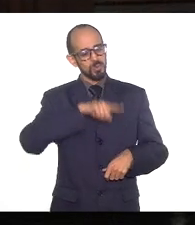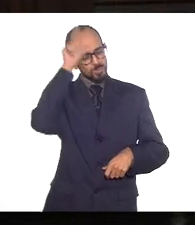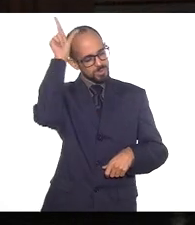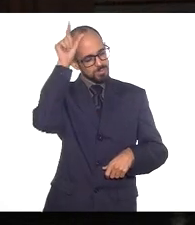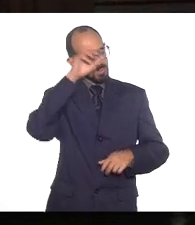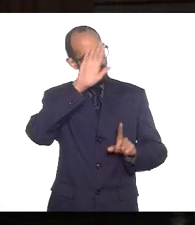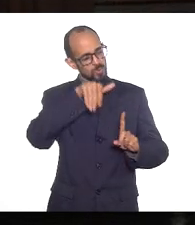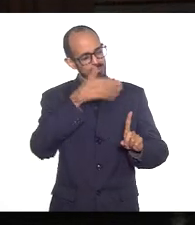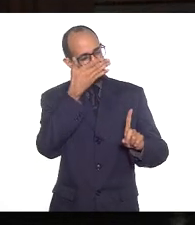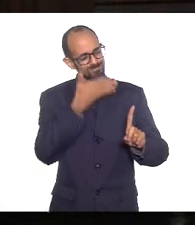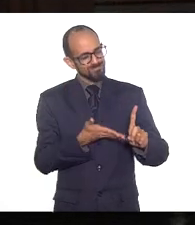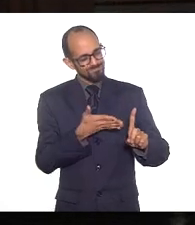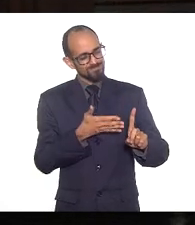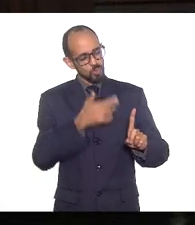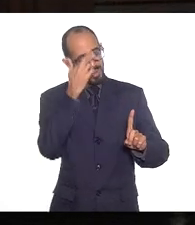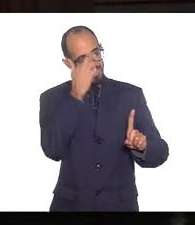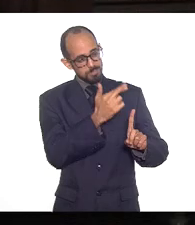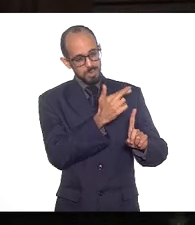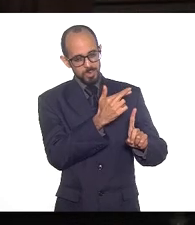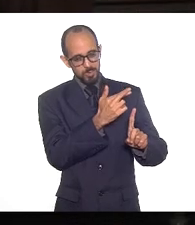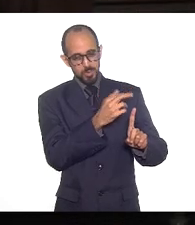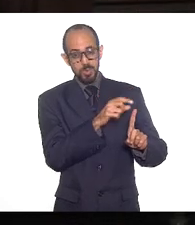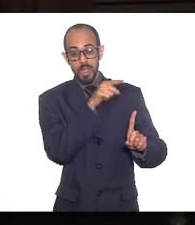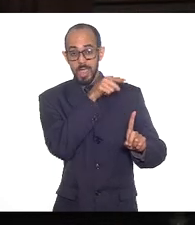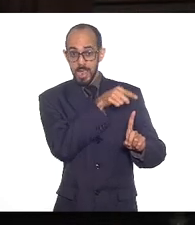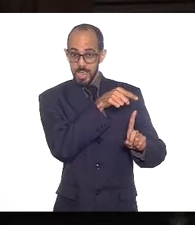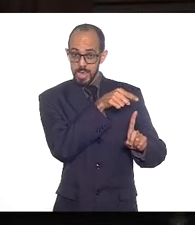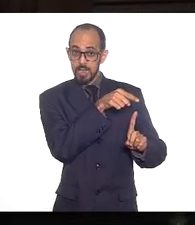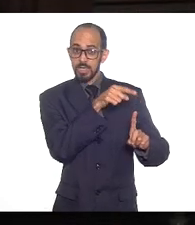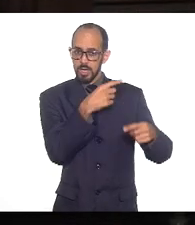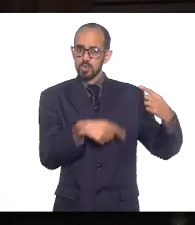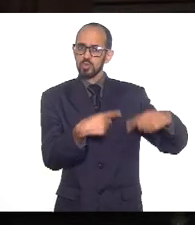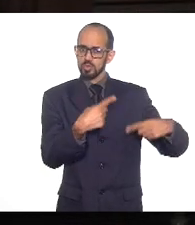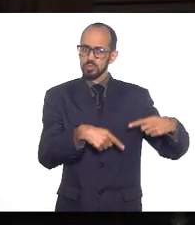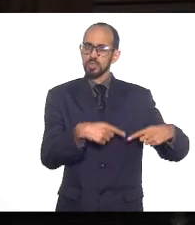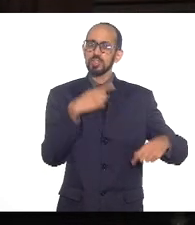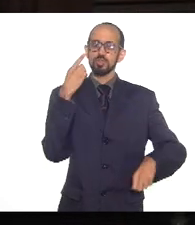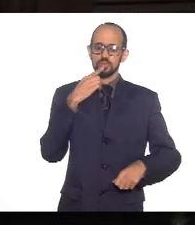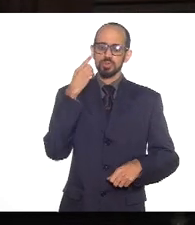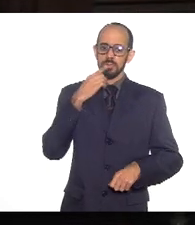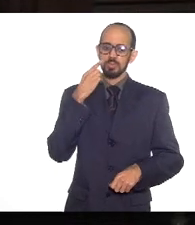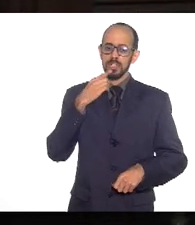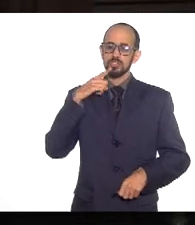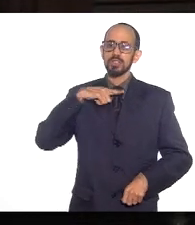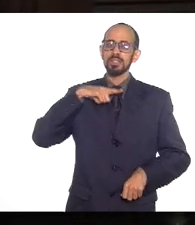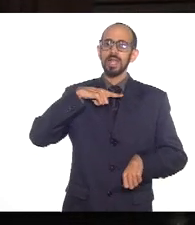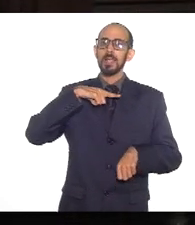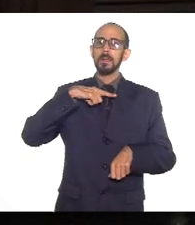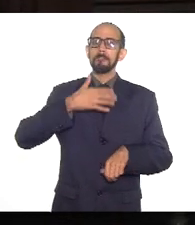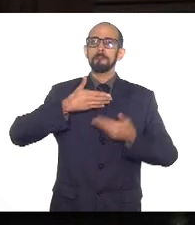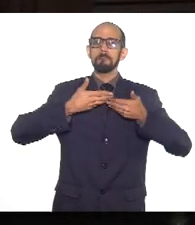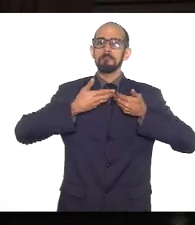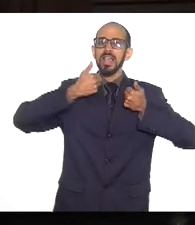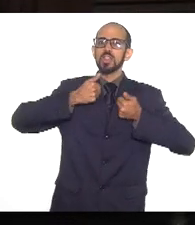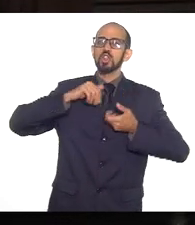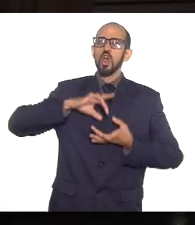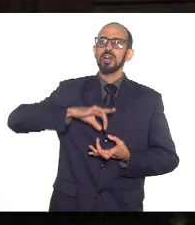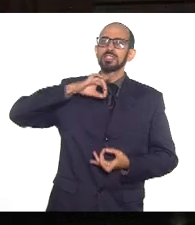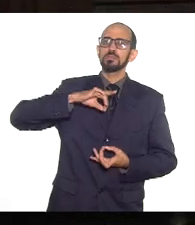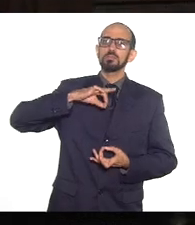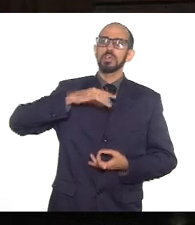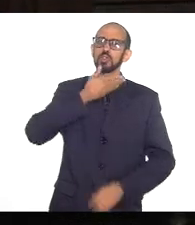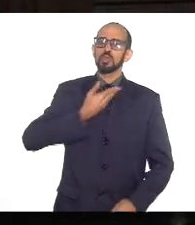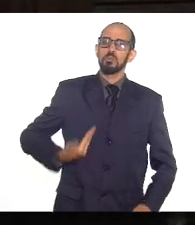enorme defeito eu considero Luiz Paulo um dos políticos dos deputados que tem o melhor espírito